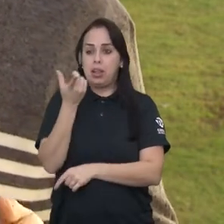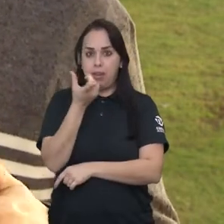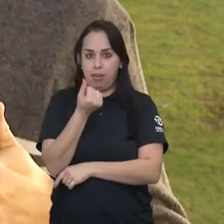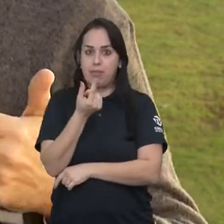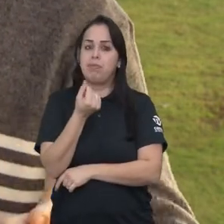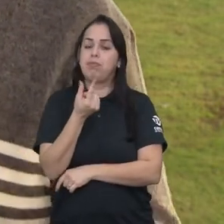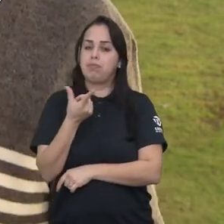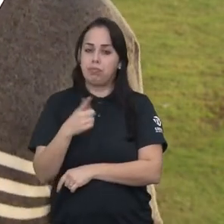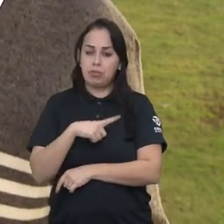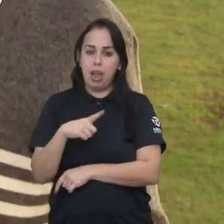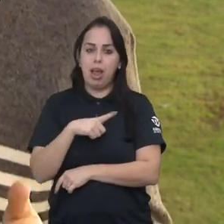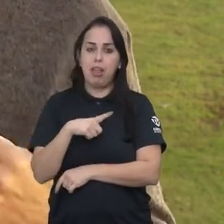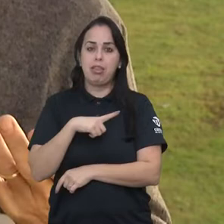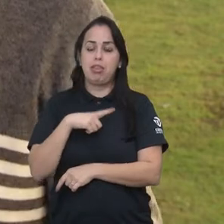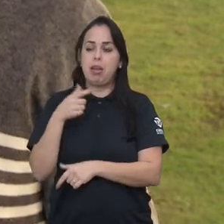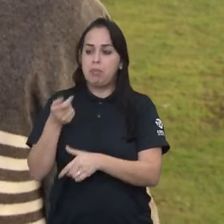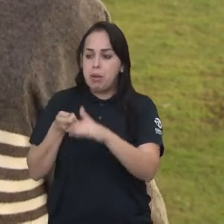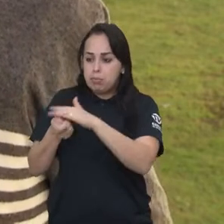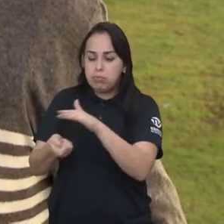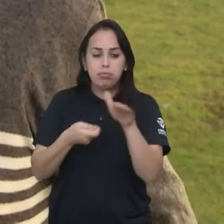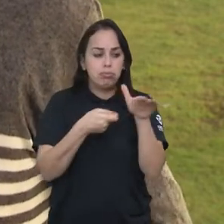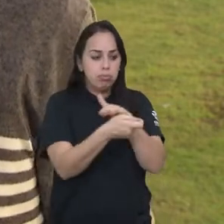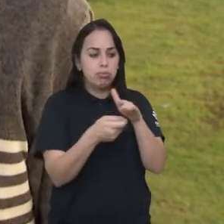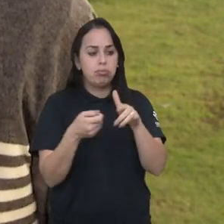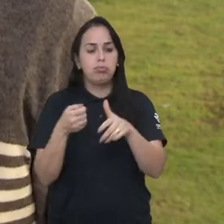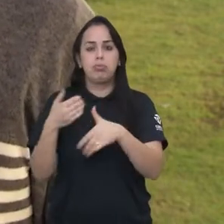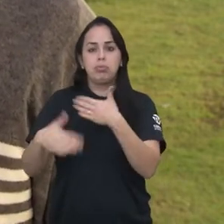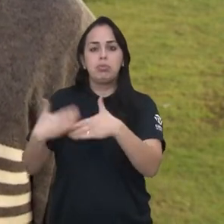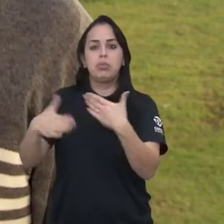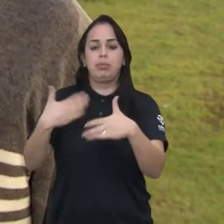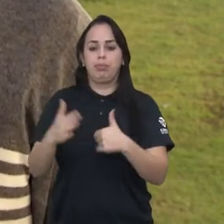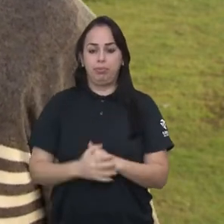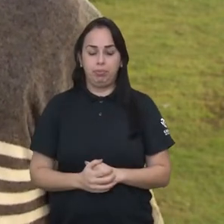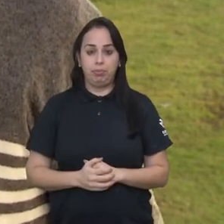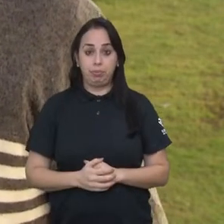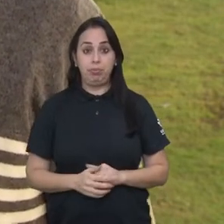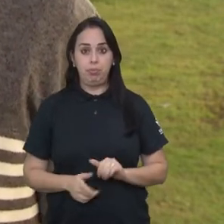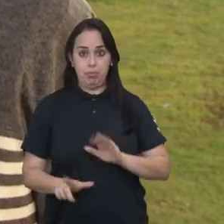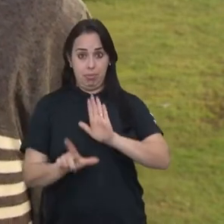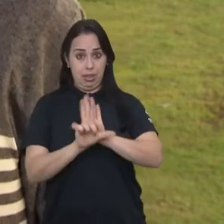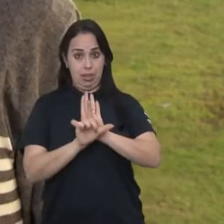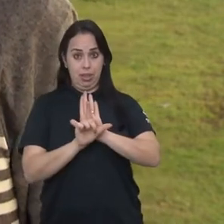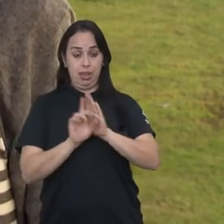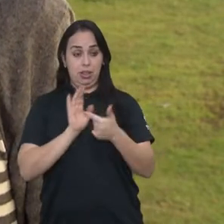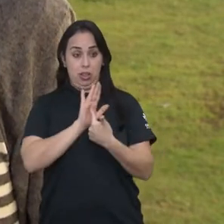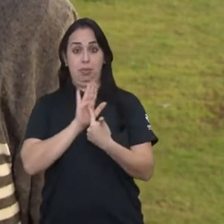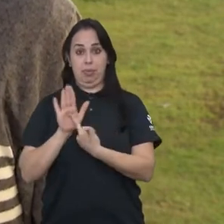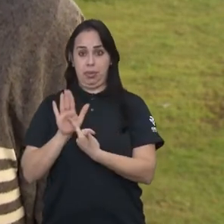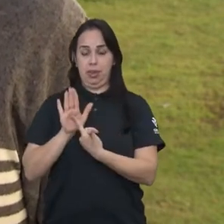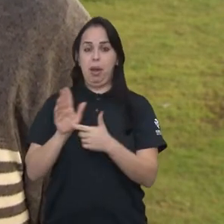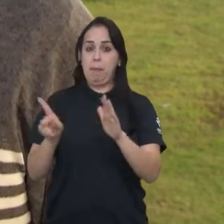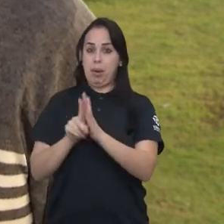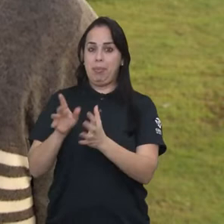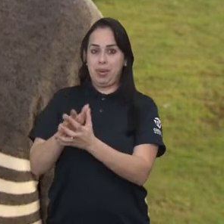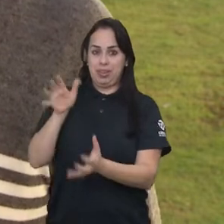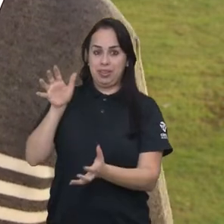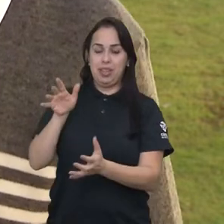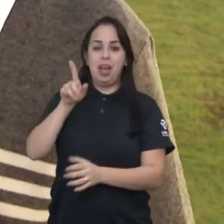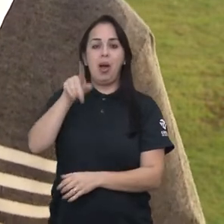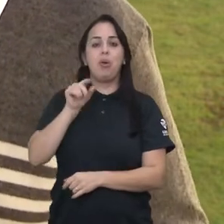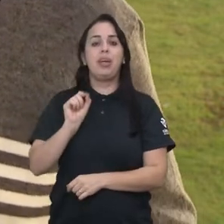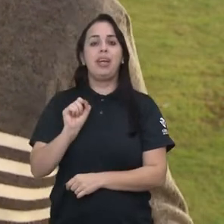verbas para que continuem o trabalho estrutura e cada vez mais a última Leite nós apresentamos destinada aos idosos também o